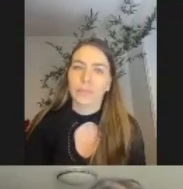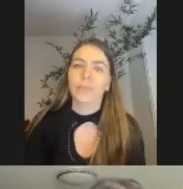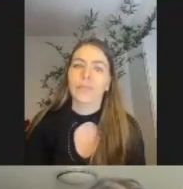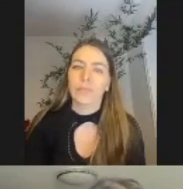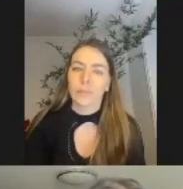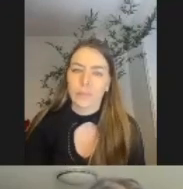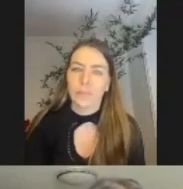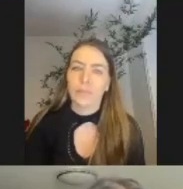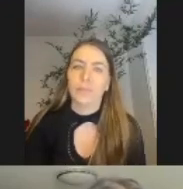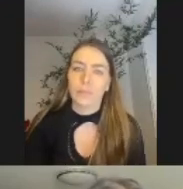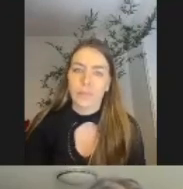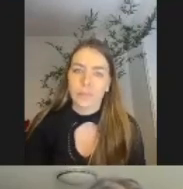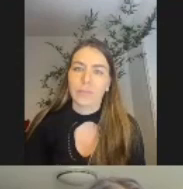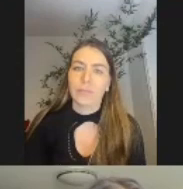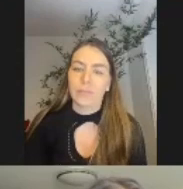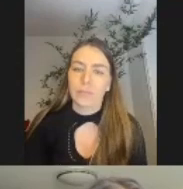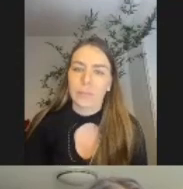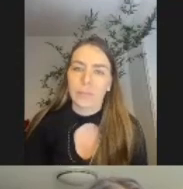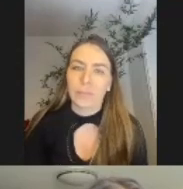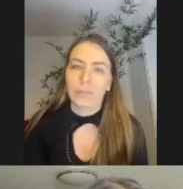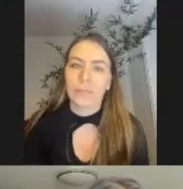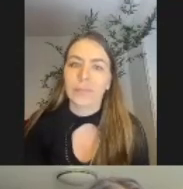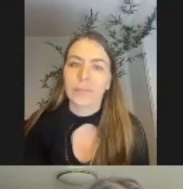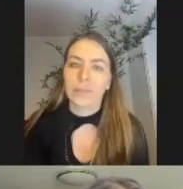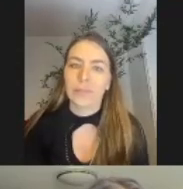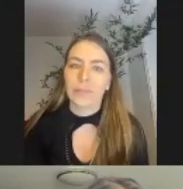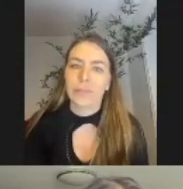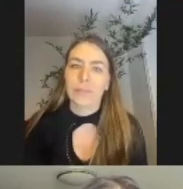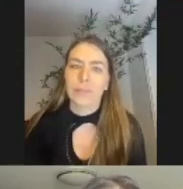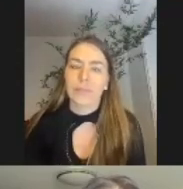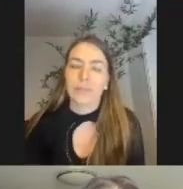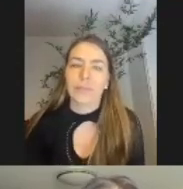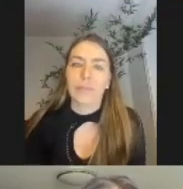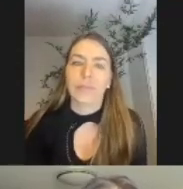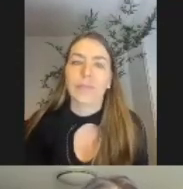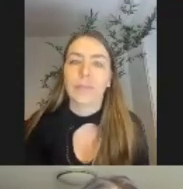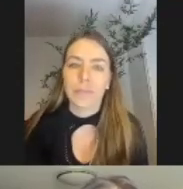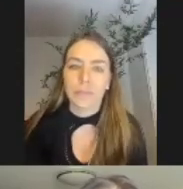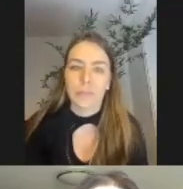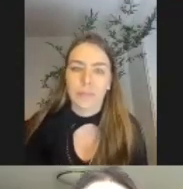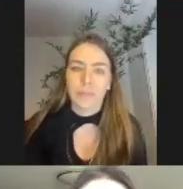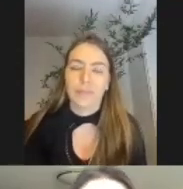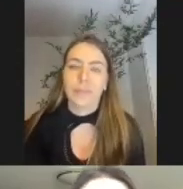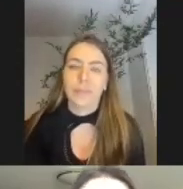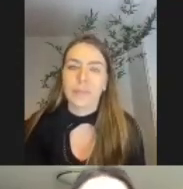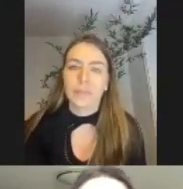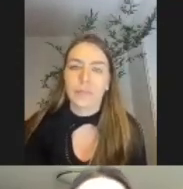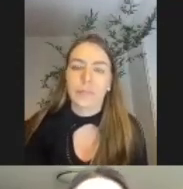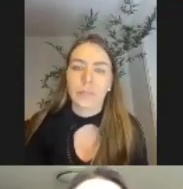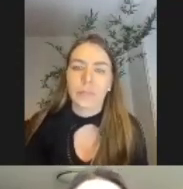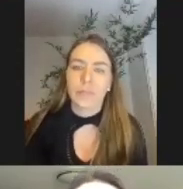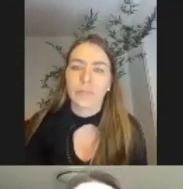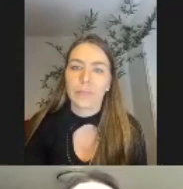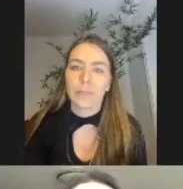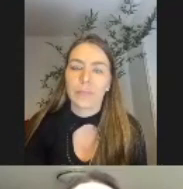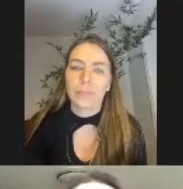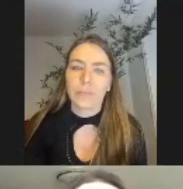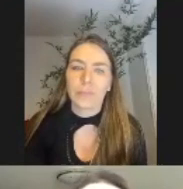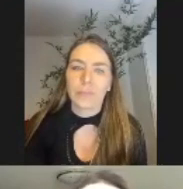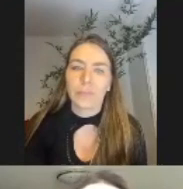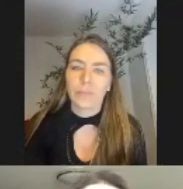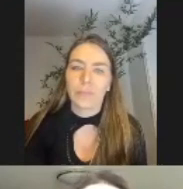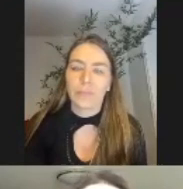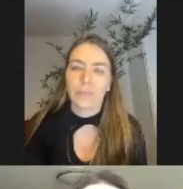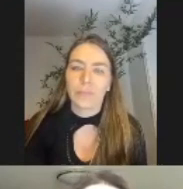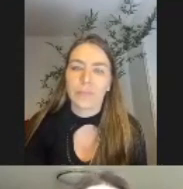compra marmitinha, por exemplo, sei lá, digamos que só uma pessoa na casa faz a dieta, né? E aí os outros não fazem. Então, de repente,